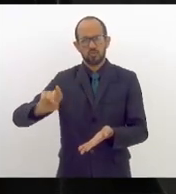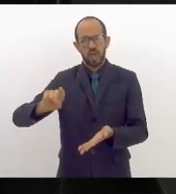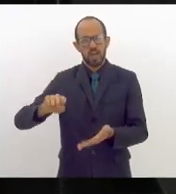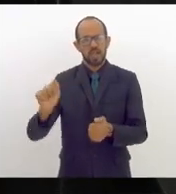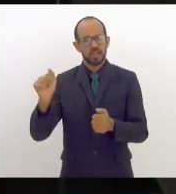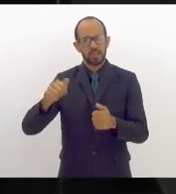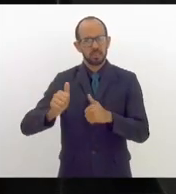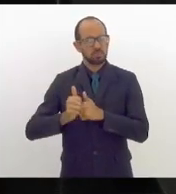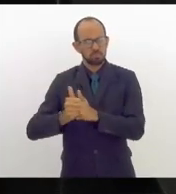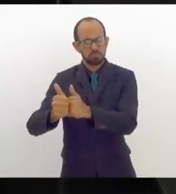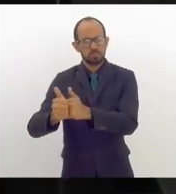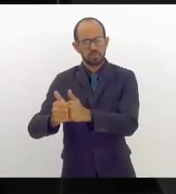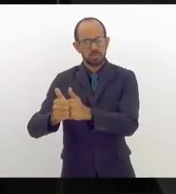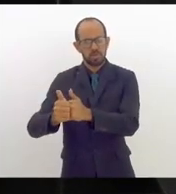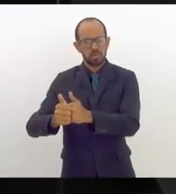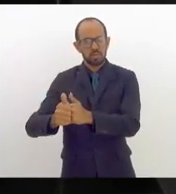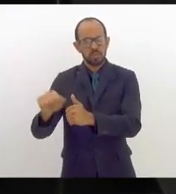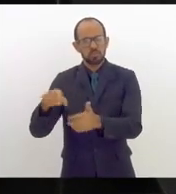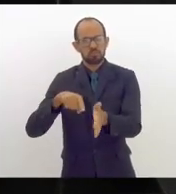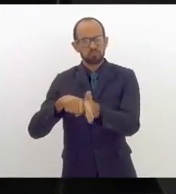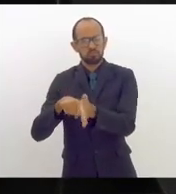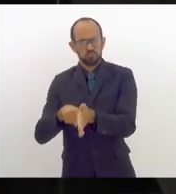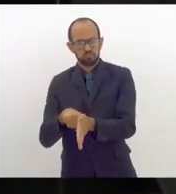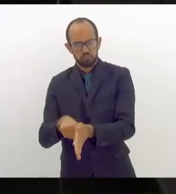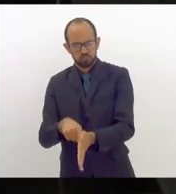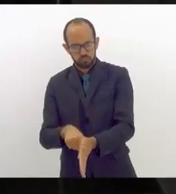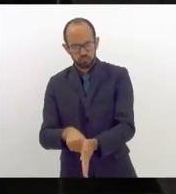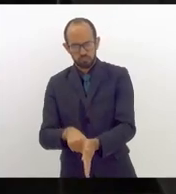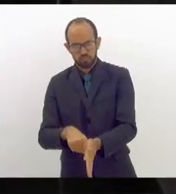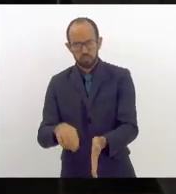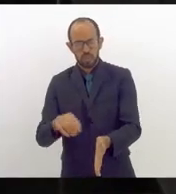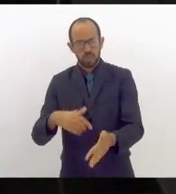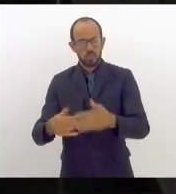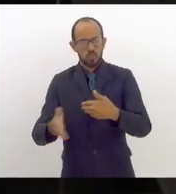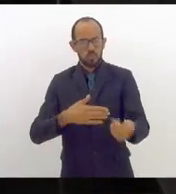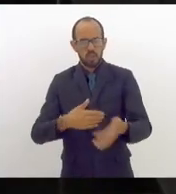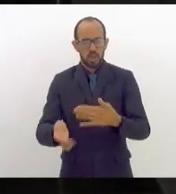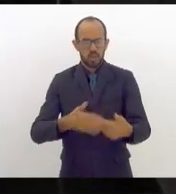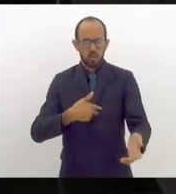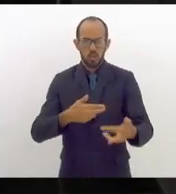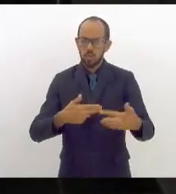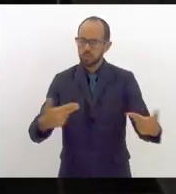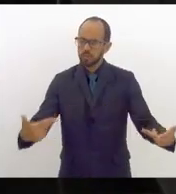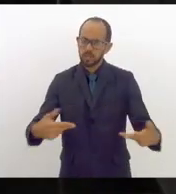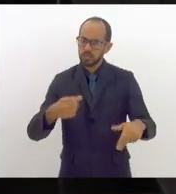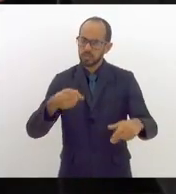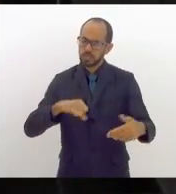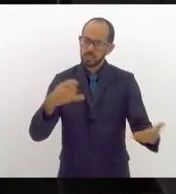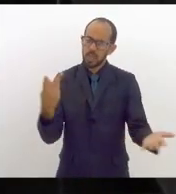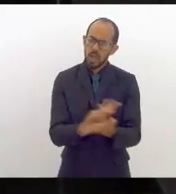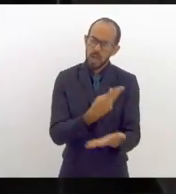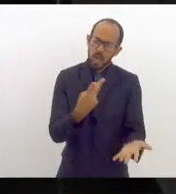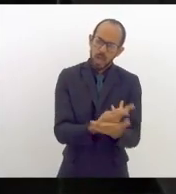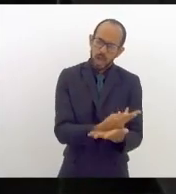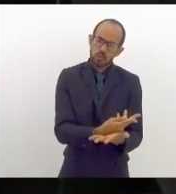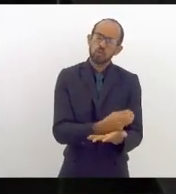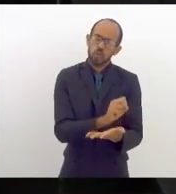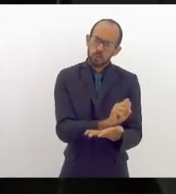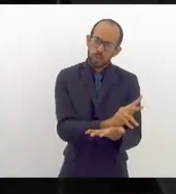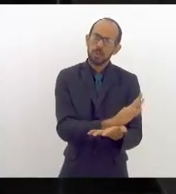de câncer nada me impressionará não nomear a diretora eleita a não ser que assim de câncer é por algo nada foi apurado